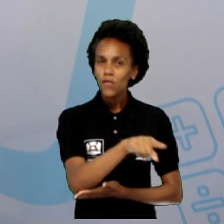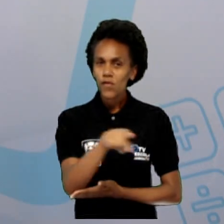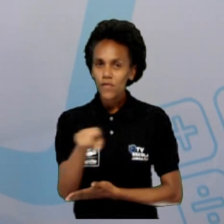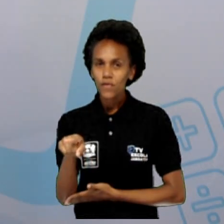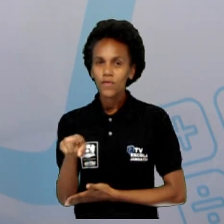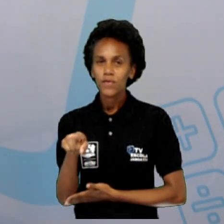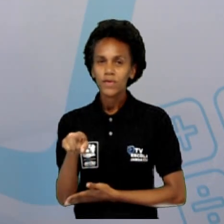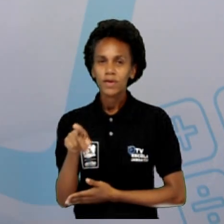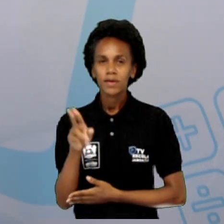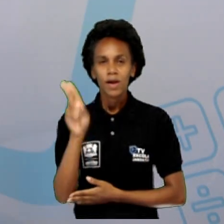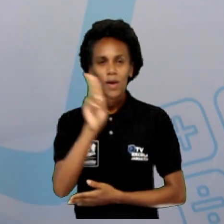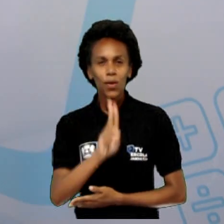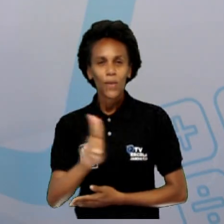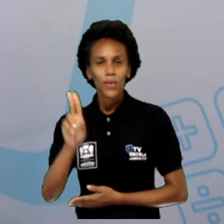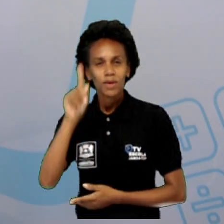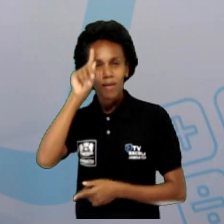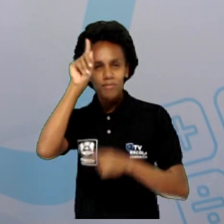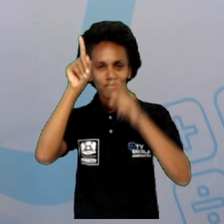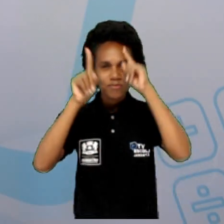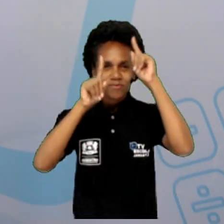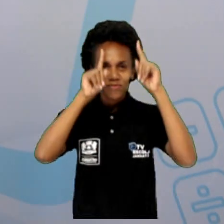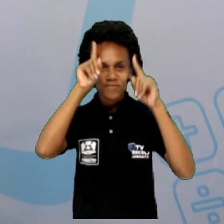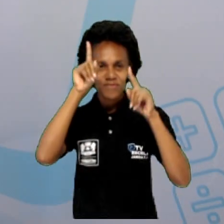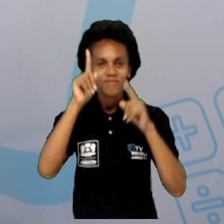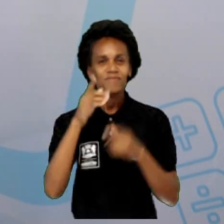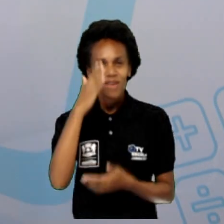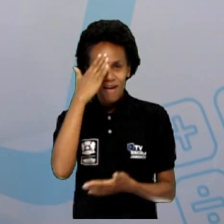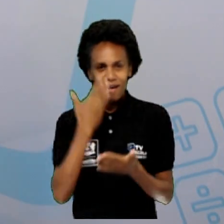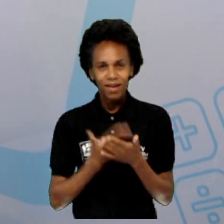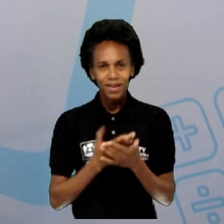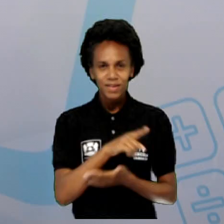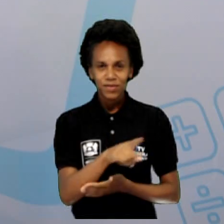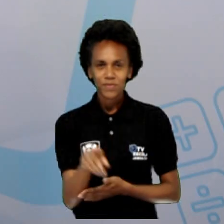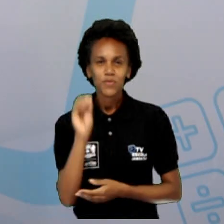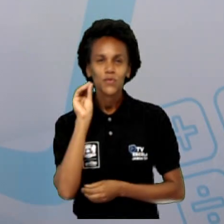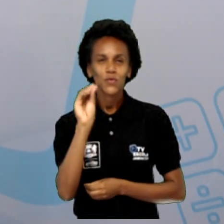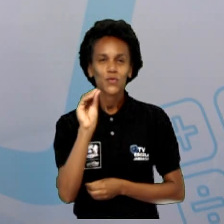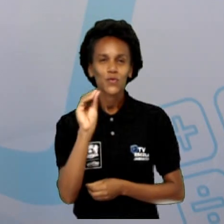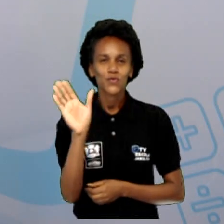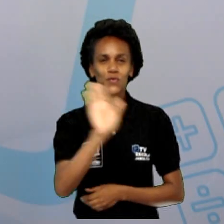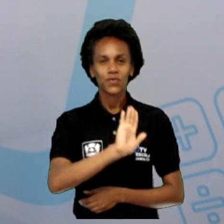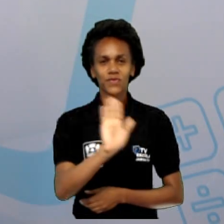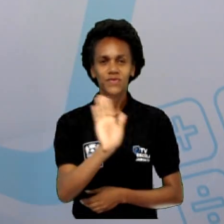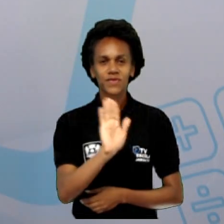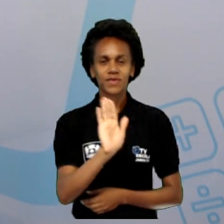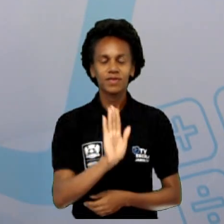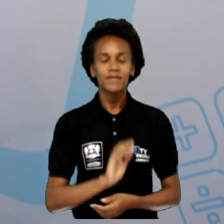criatividade, ok? Confio em vocês, hein? Beijo, tchau!